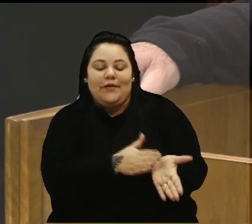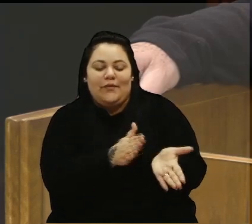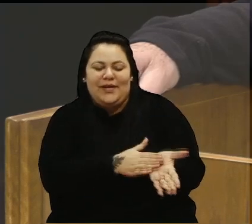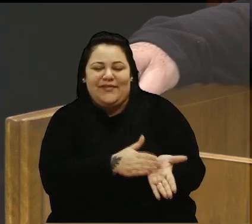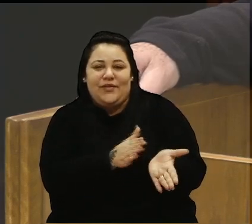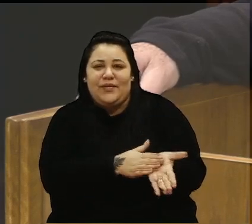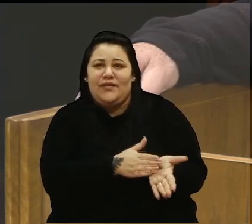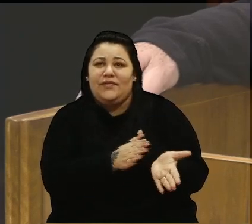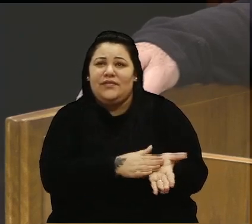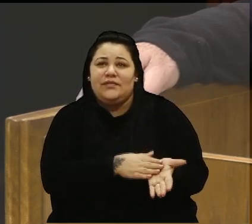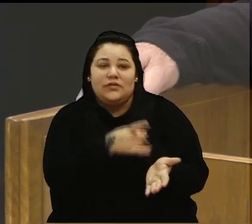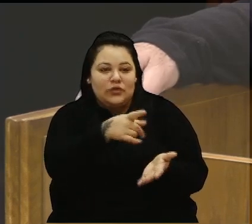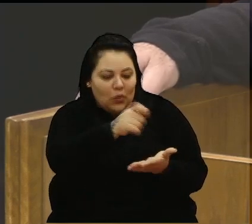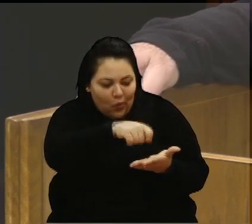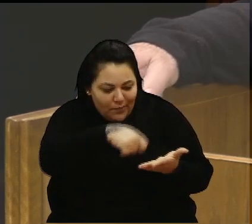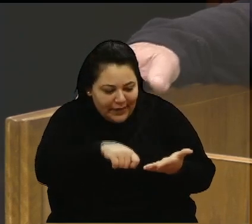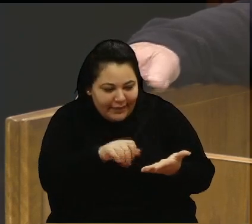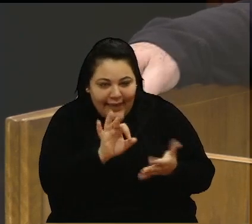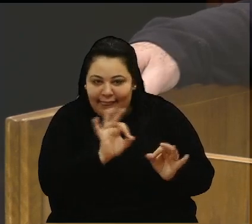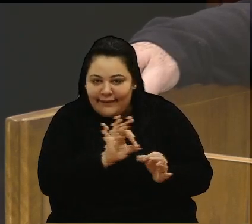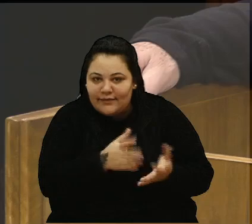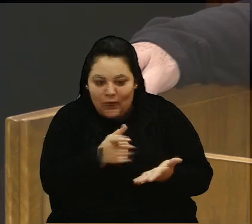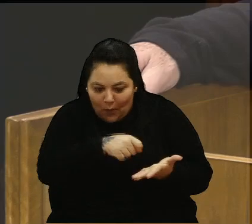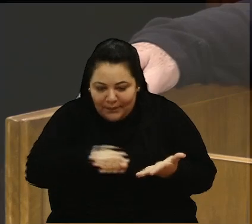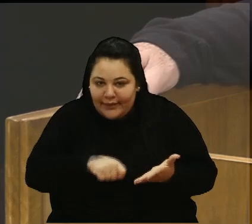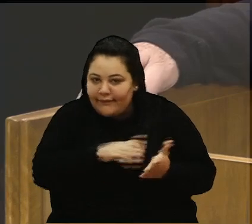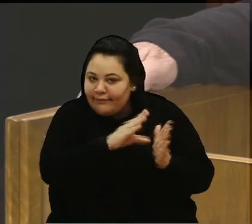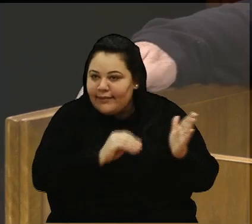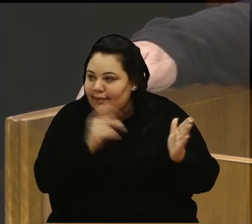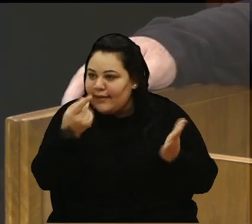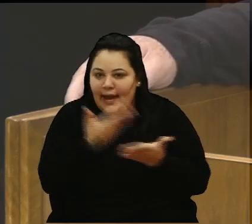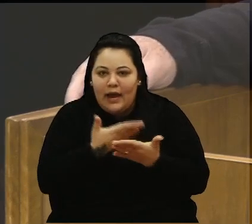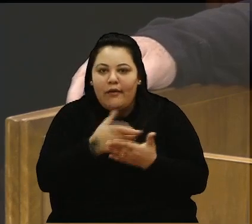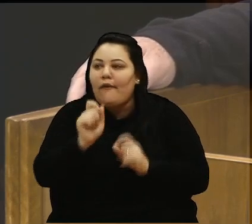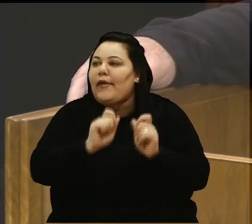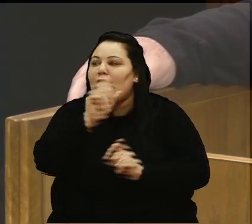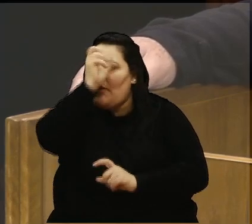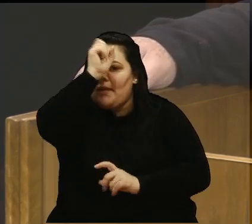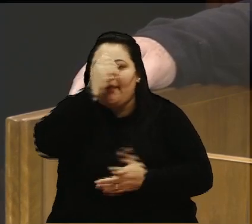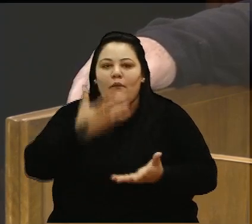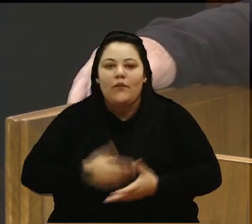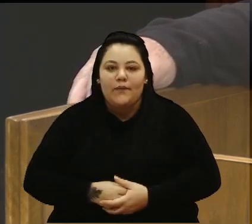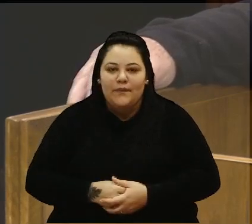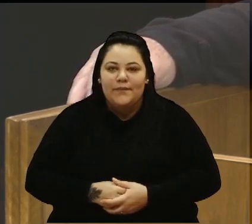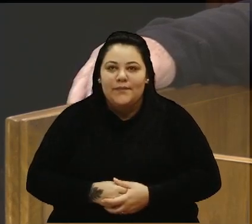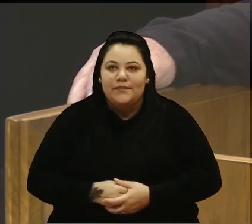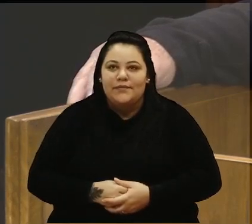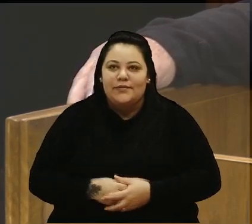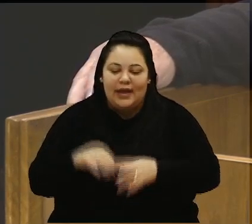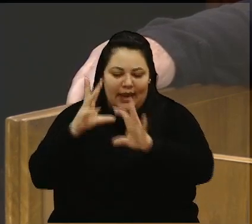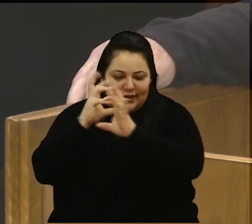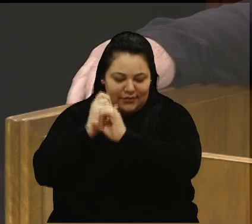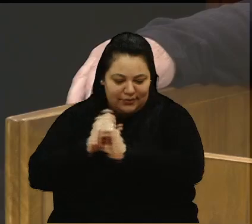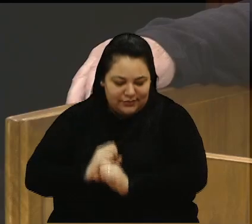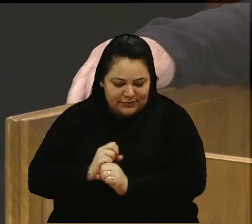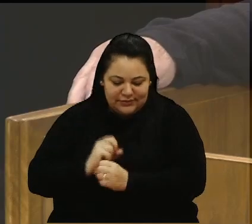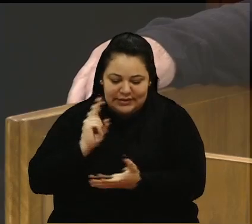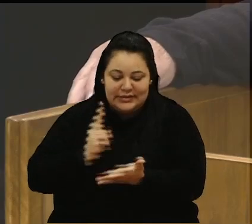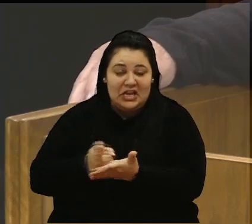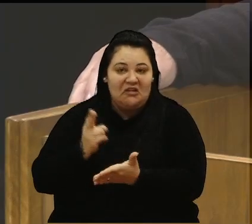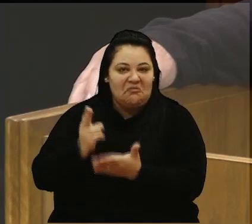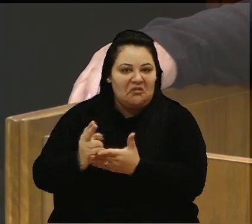Mas, gurico, tu não copia nada? O que tu aprendeu, né? E as notas dele sempre no teto,